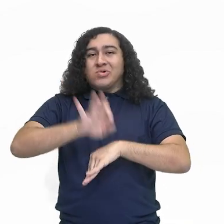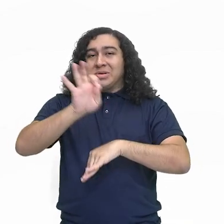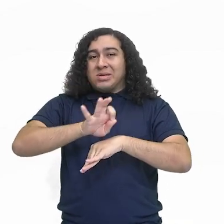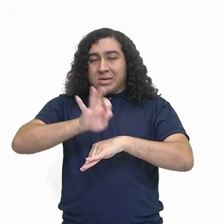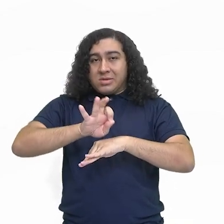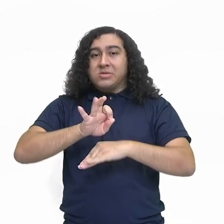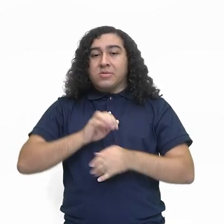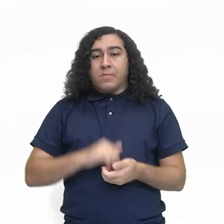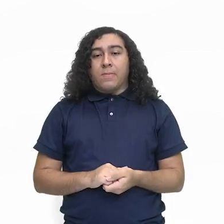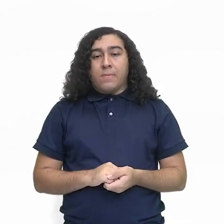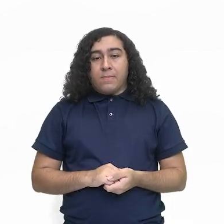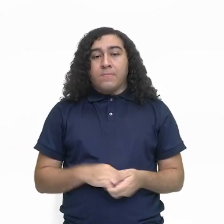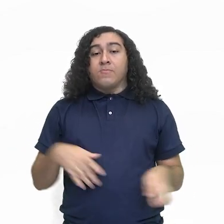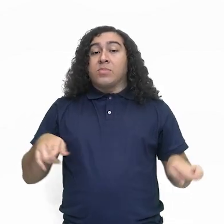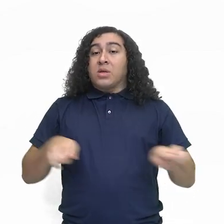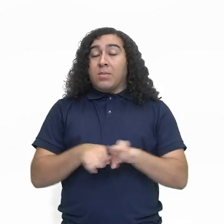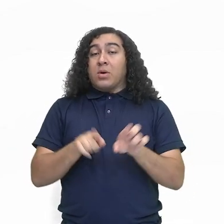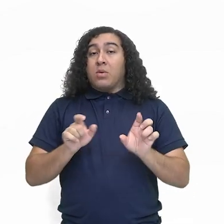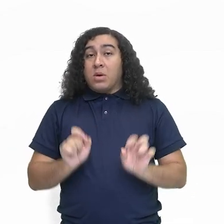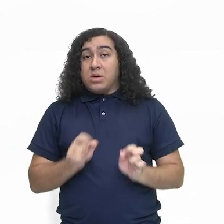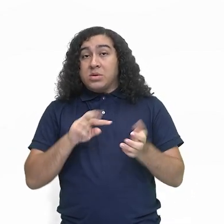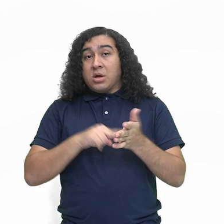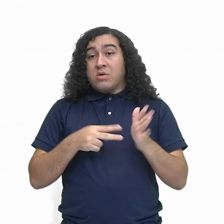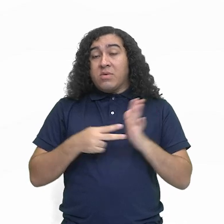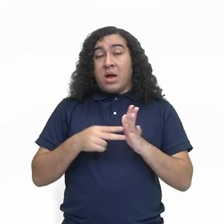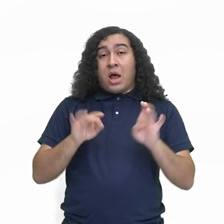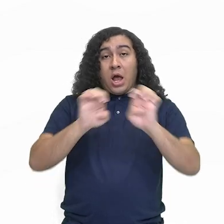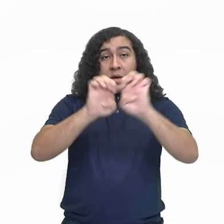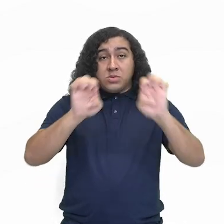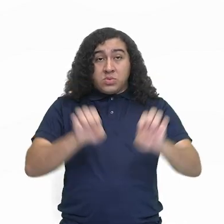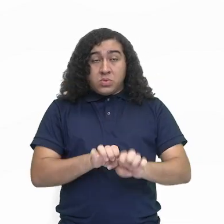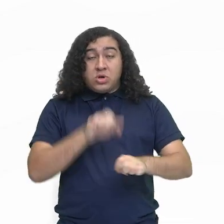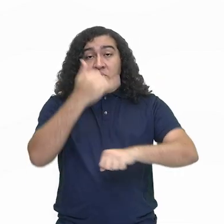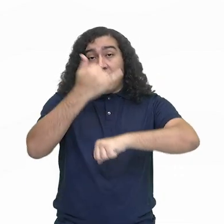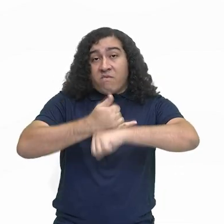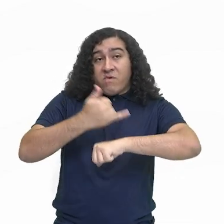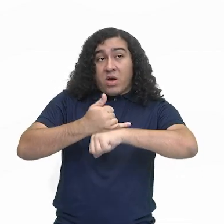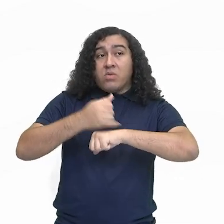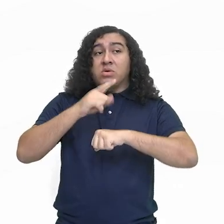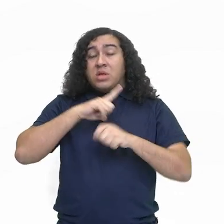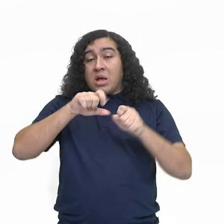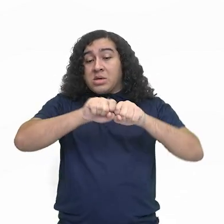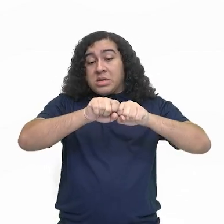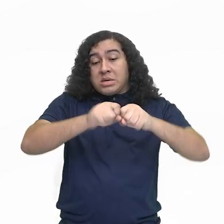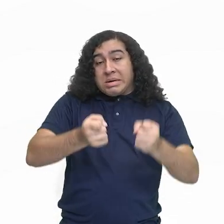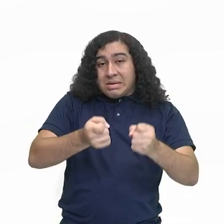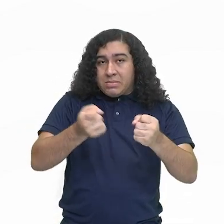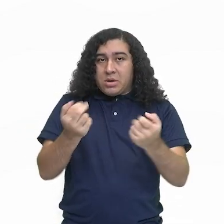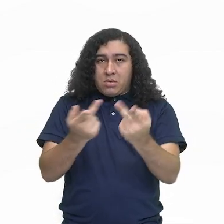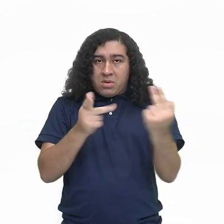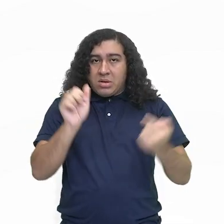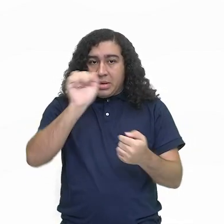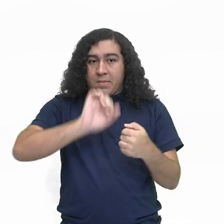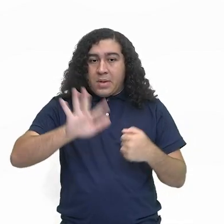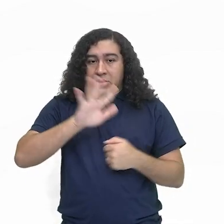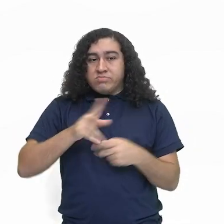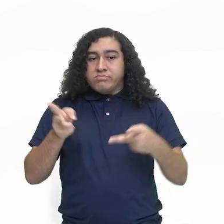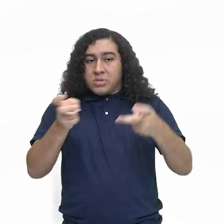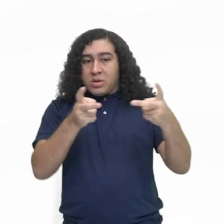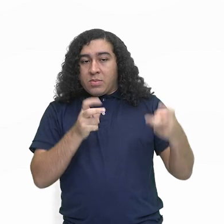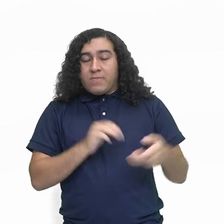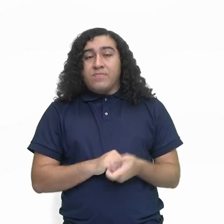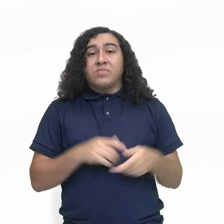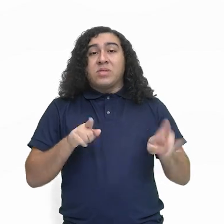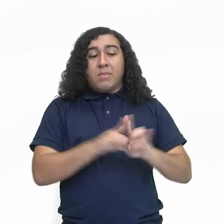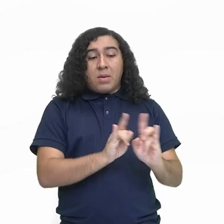presentes, corroendo também as estruturas metálicas, como nós vimos ali nas imagens,